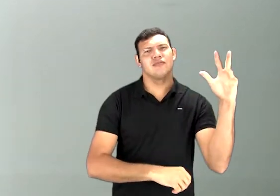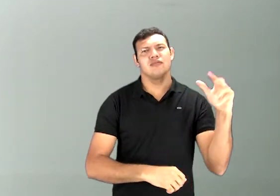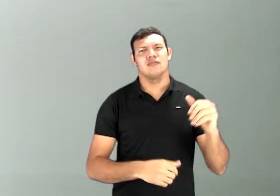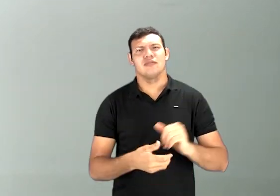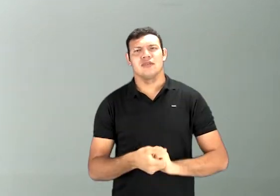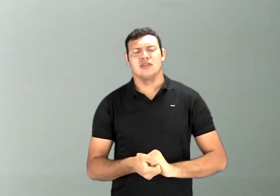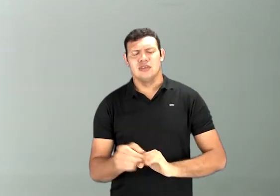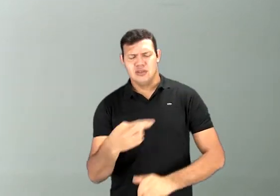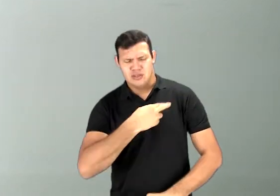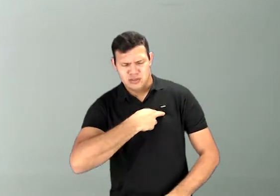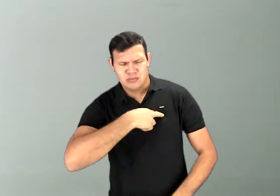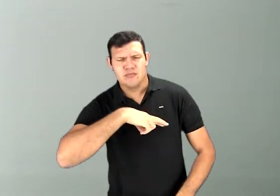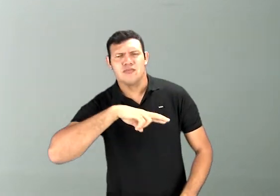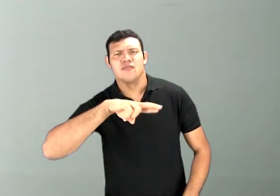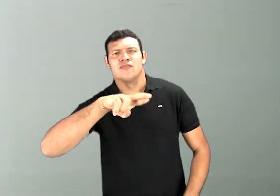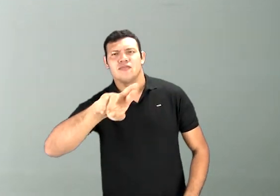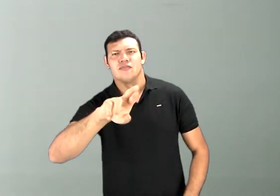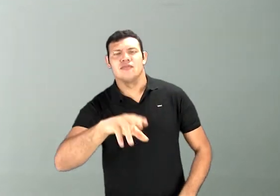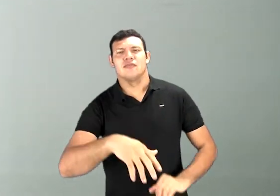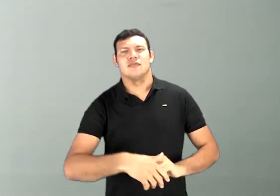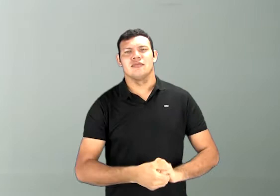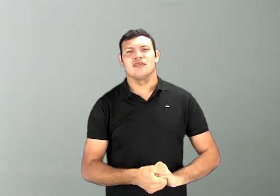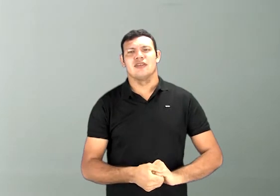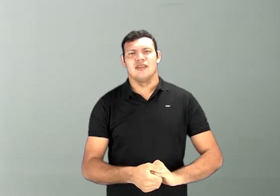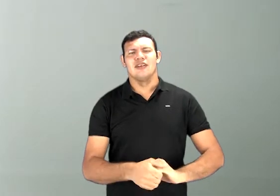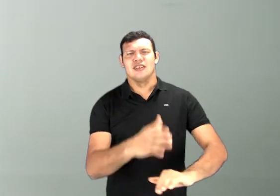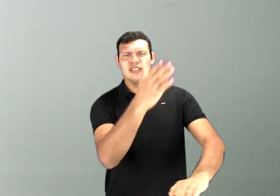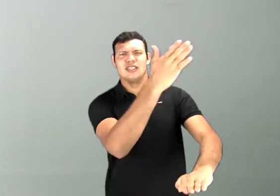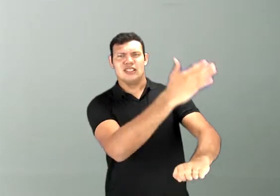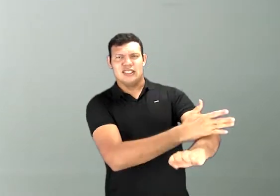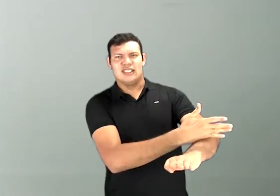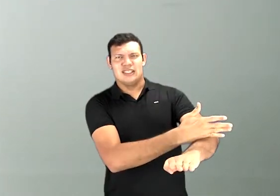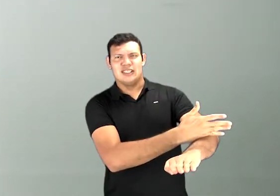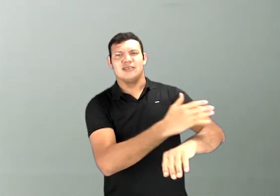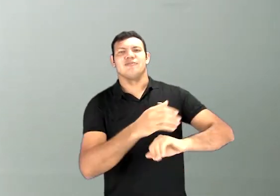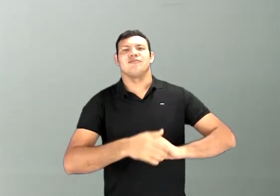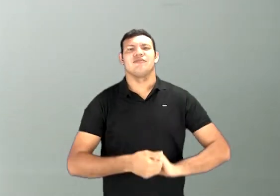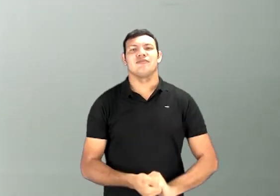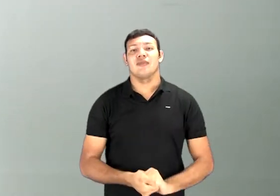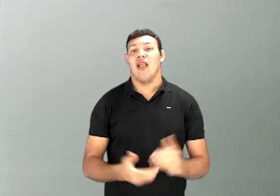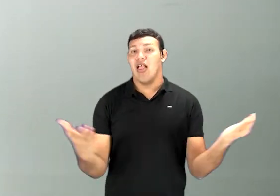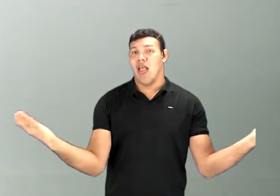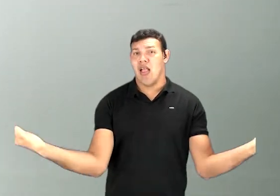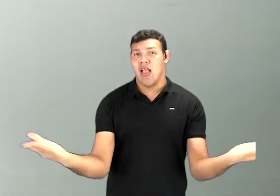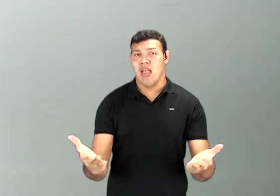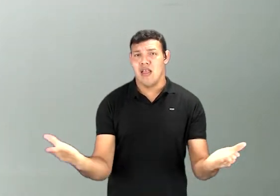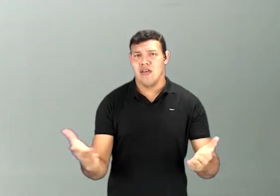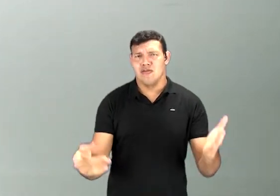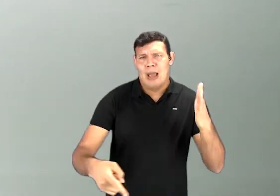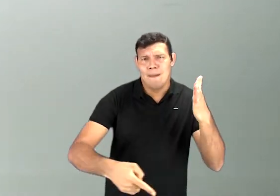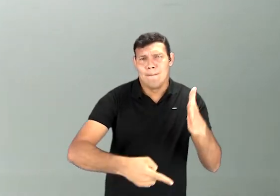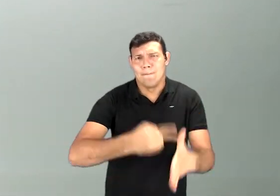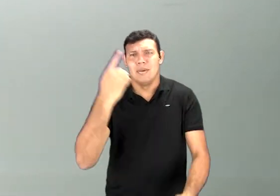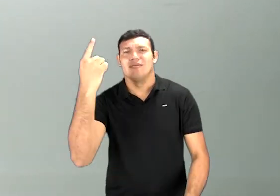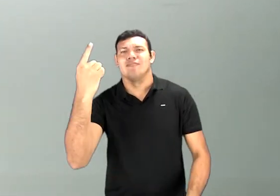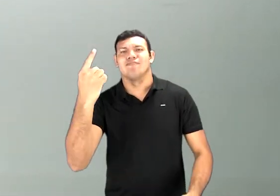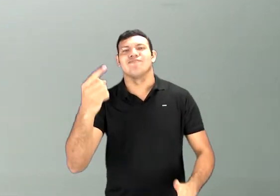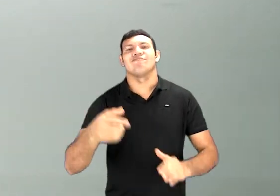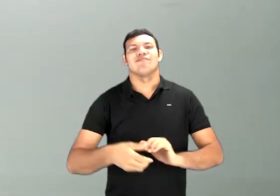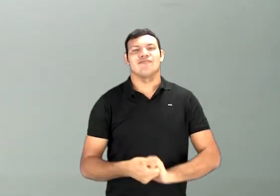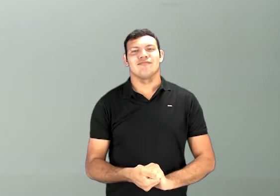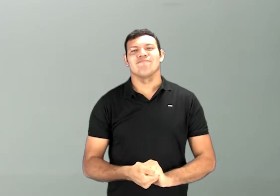de religiosidade, da religião lá na Idade Média, por exemplo. Agora é a primeira vez na história que